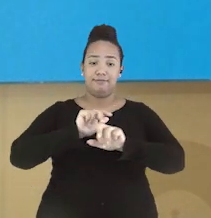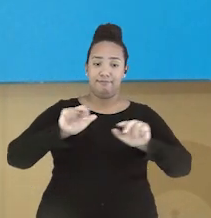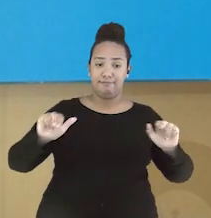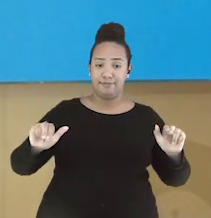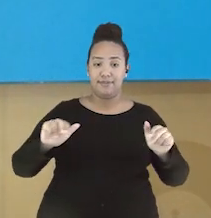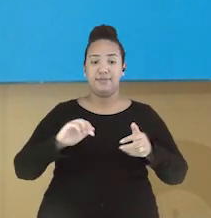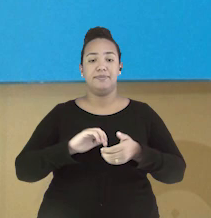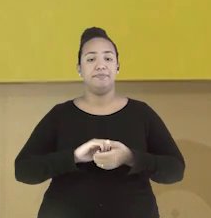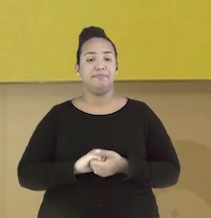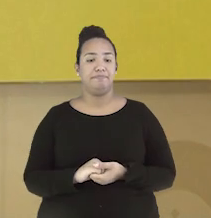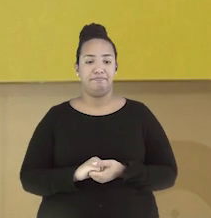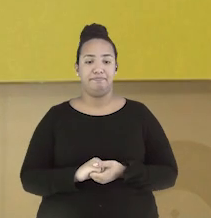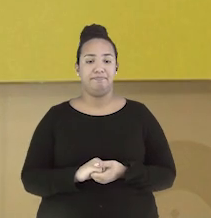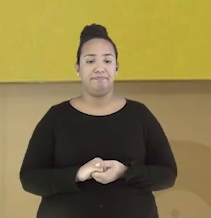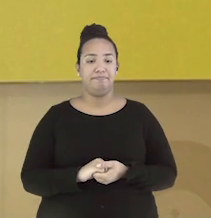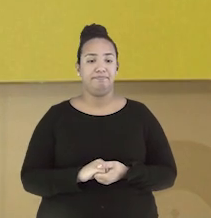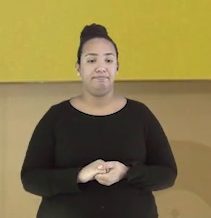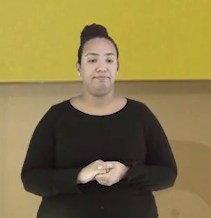sites, entre outros.